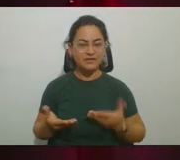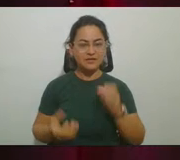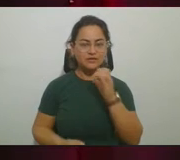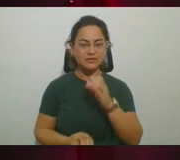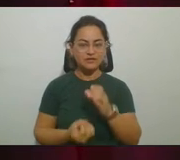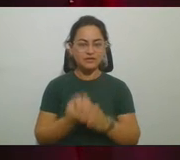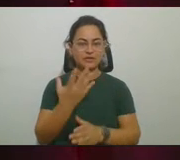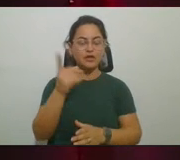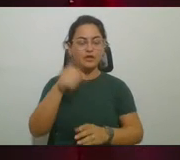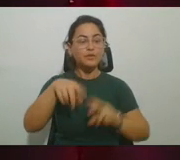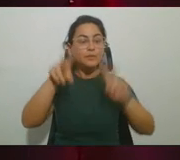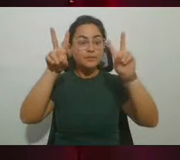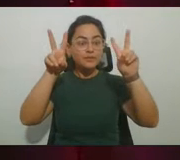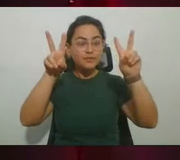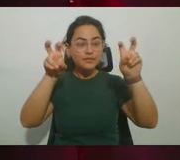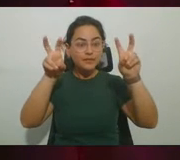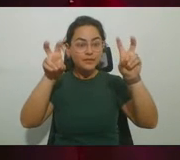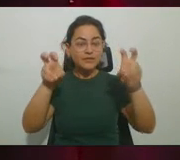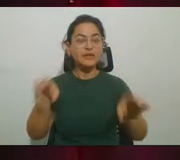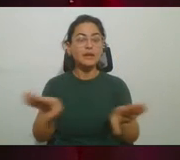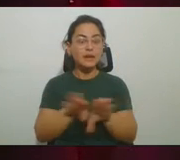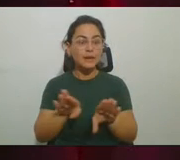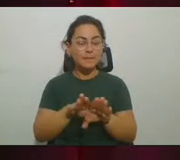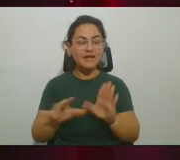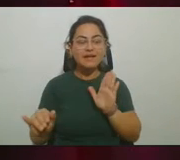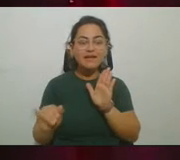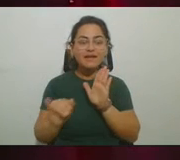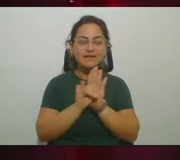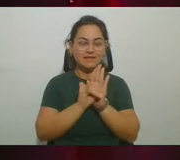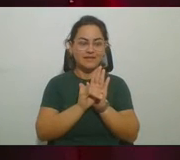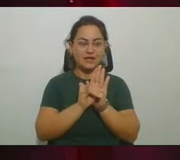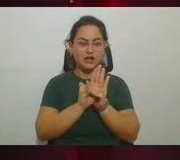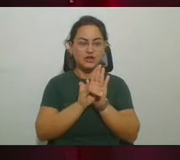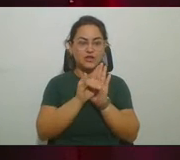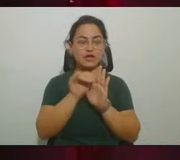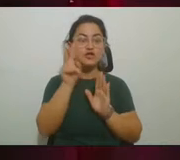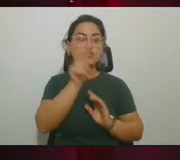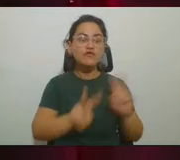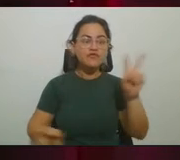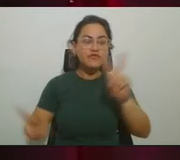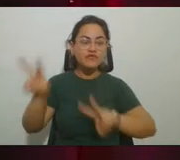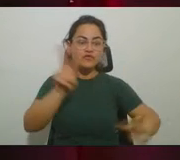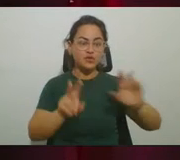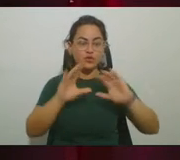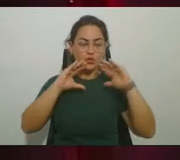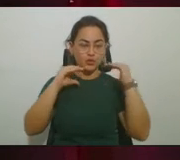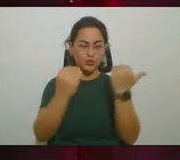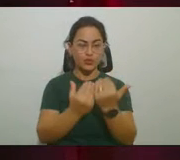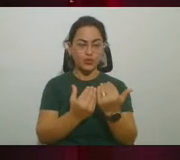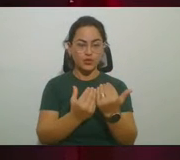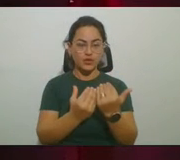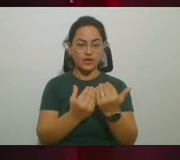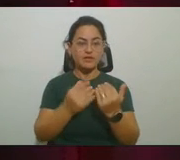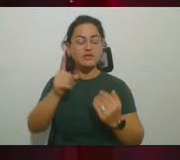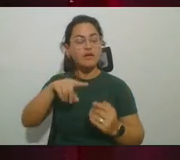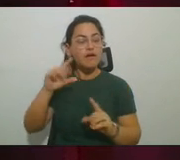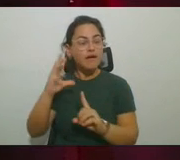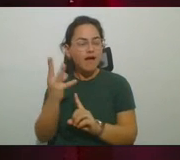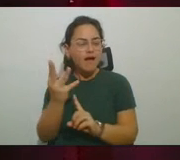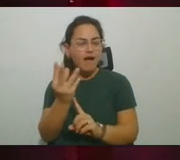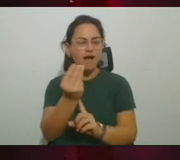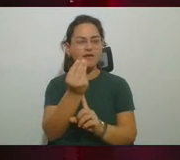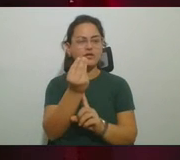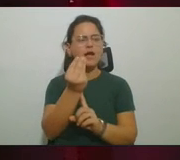a temática e a identidade visual do Congresso, entendendo a arte como